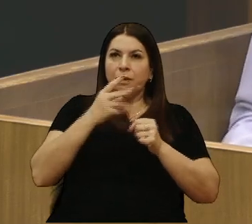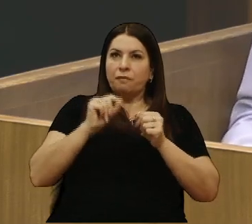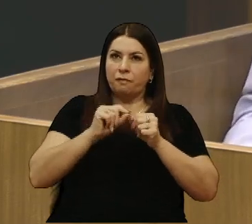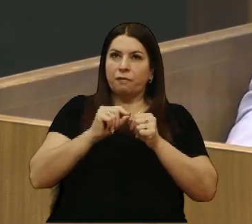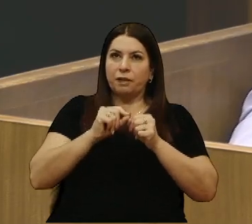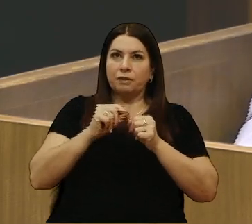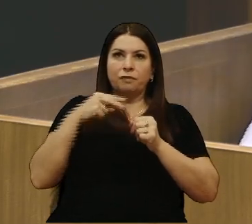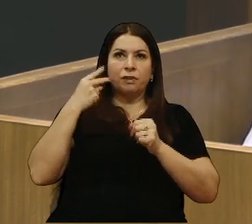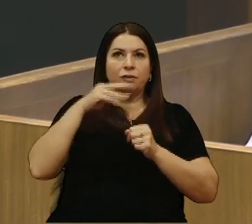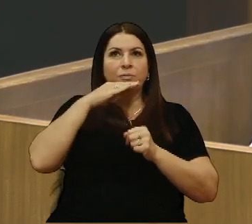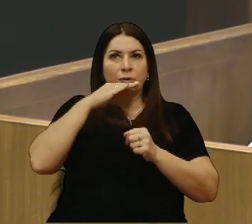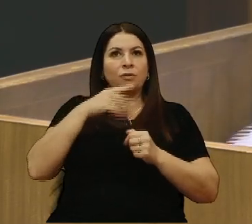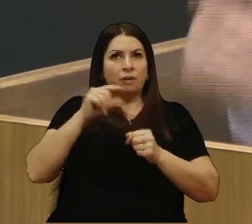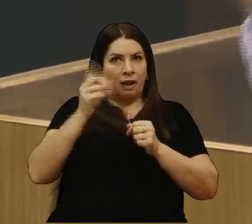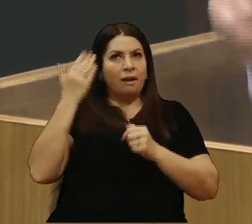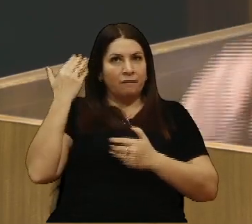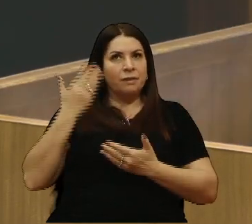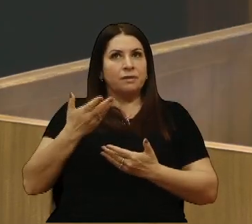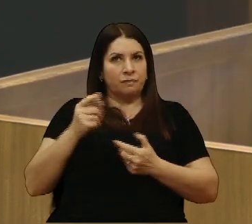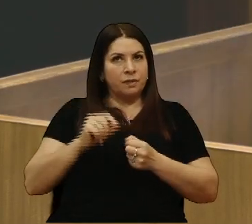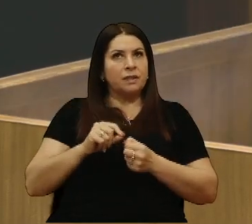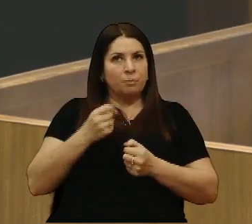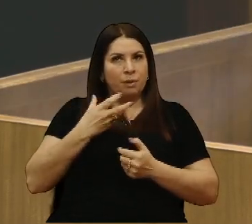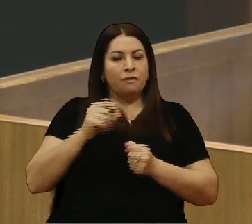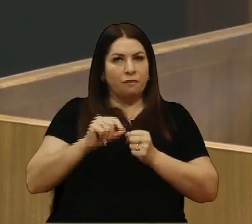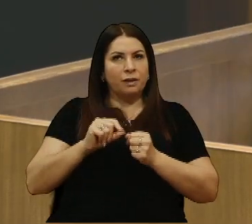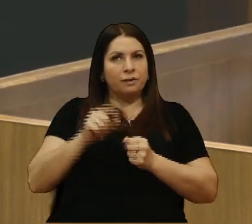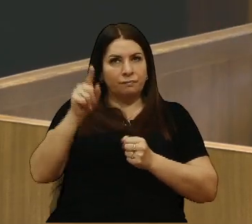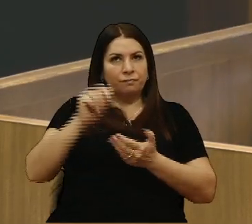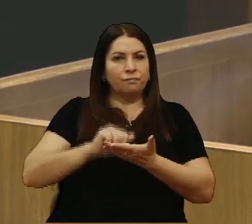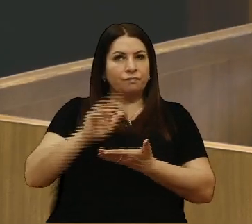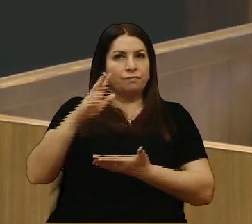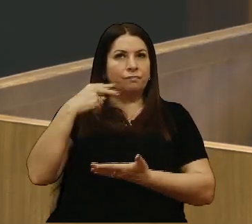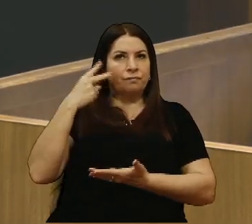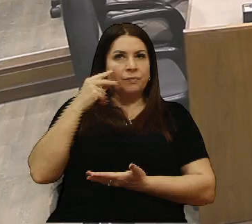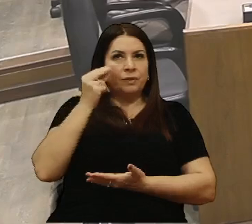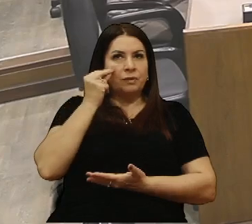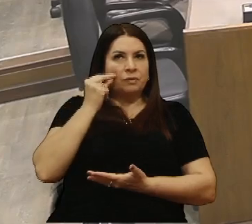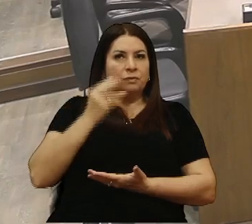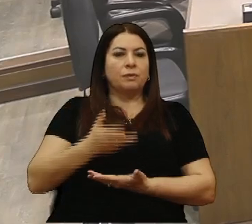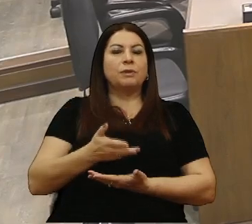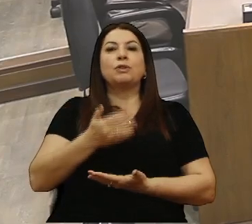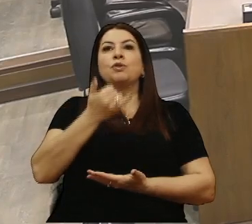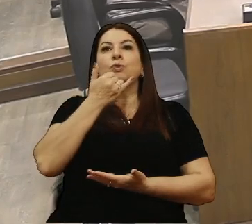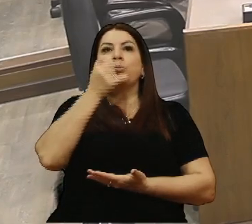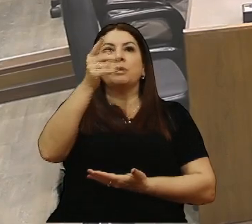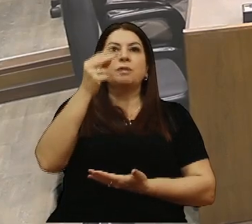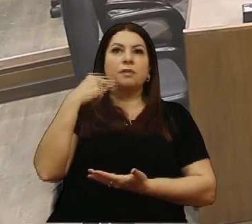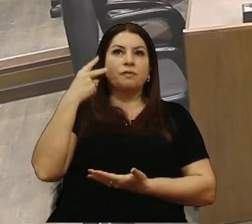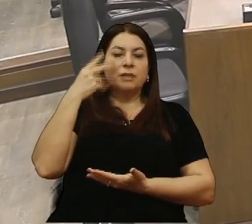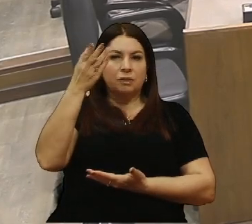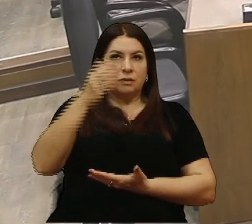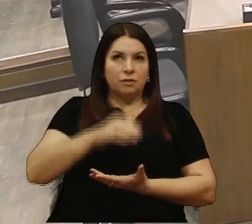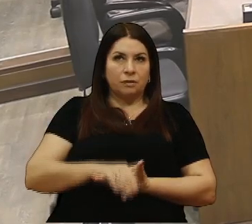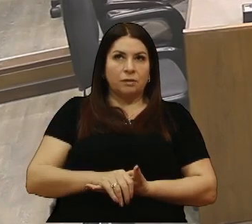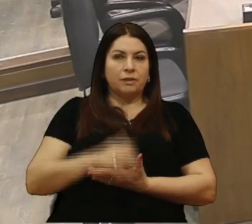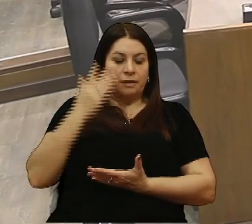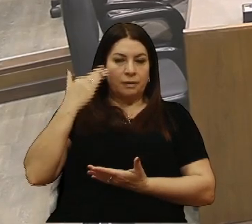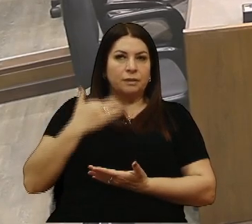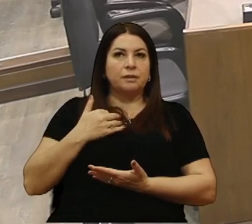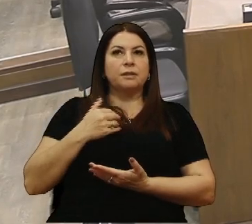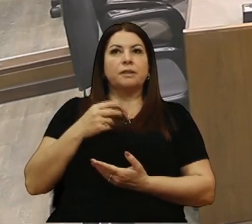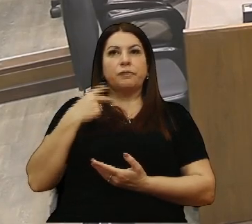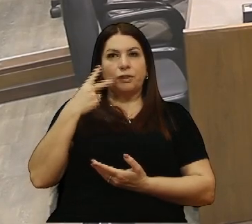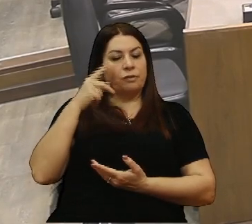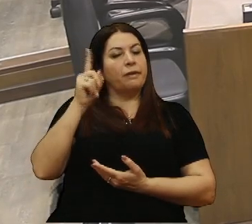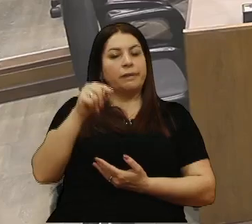vereador Bortola, aquela vez. Nós pelo menos fizemos bem feito. Sua parte, vereador Libardi. Sua parte, vereador Daiane. Vereador Fantinel,